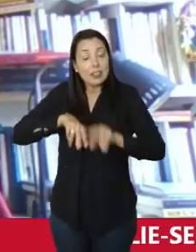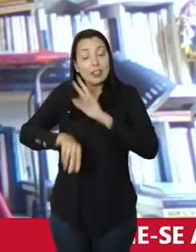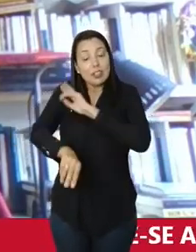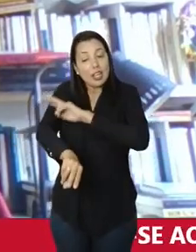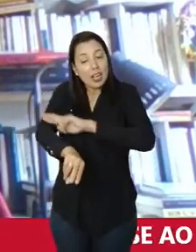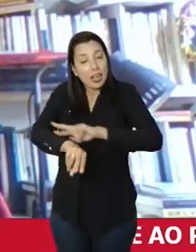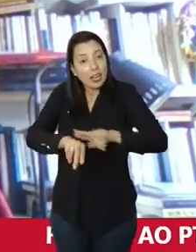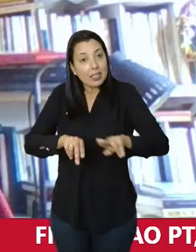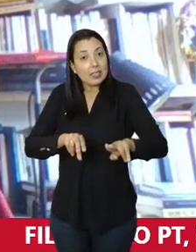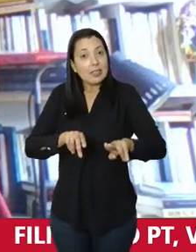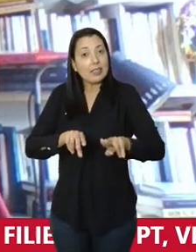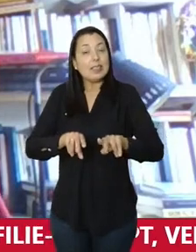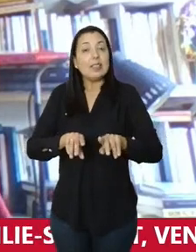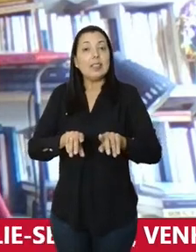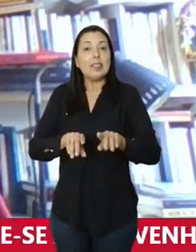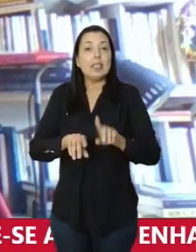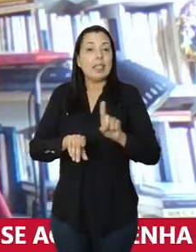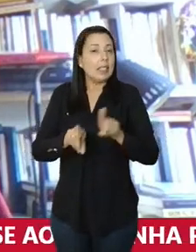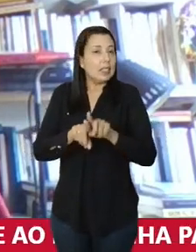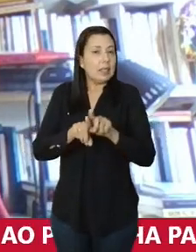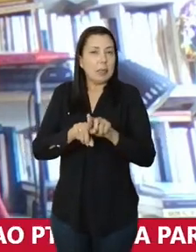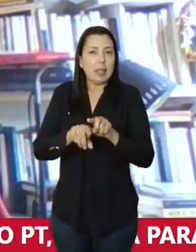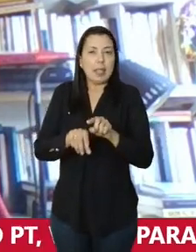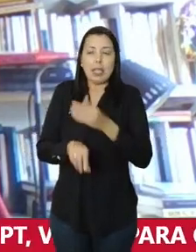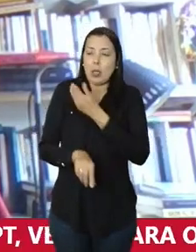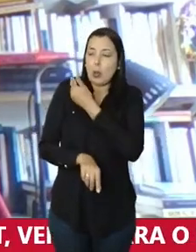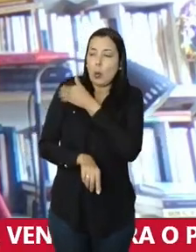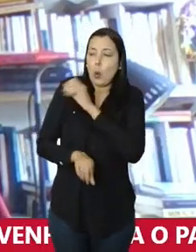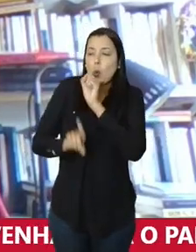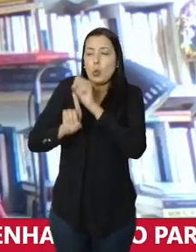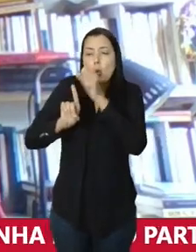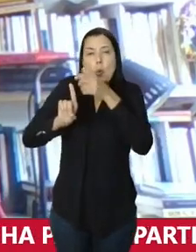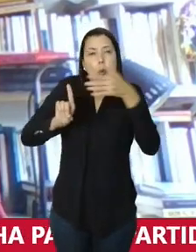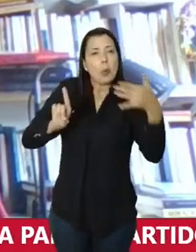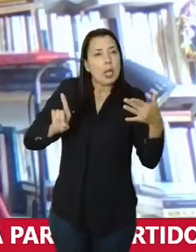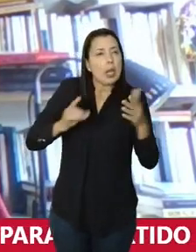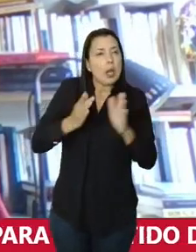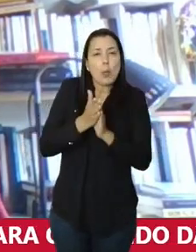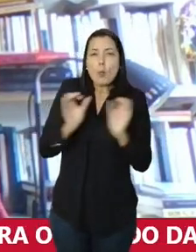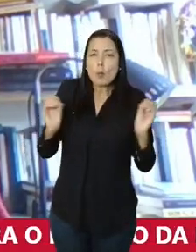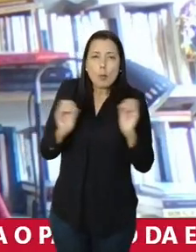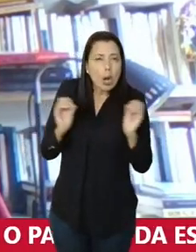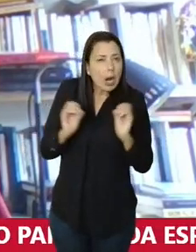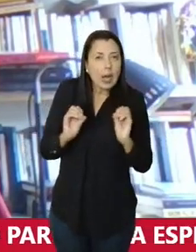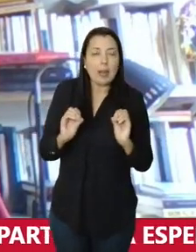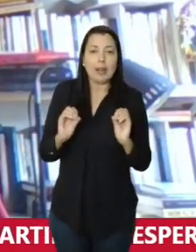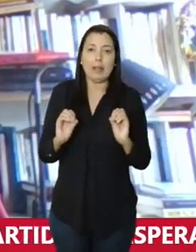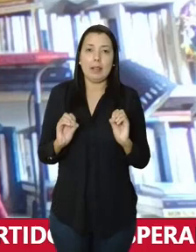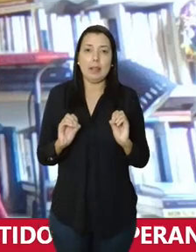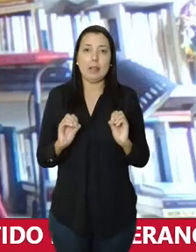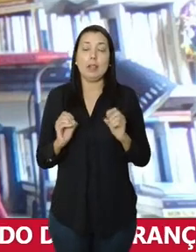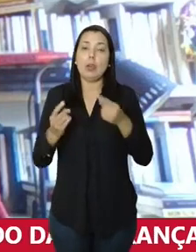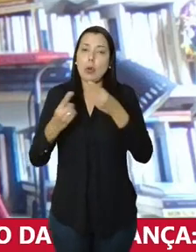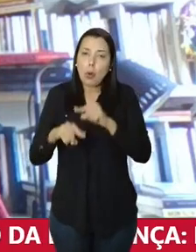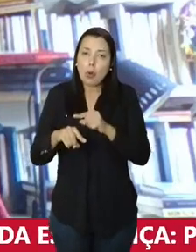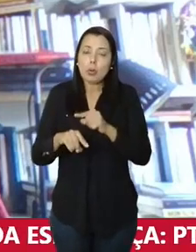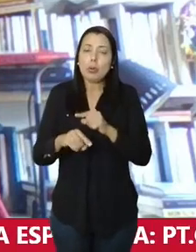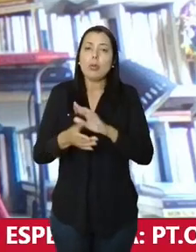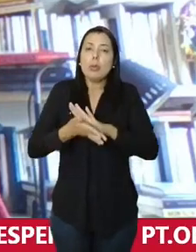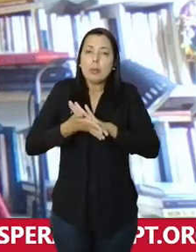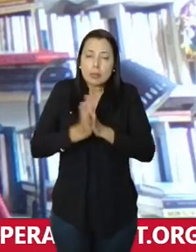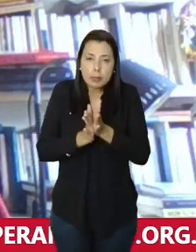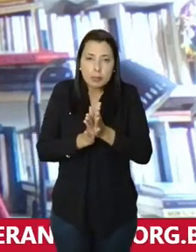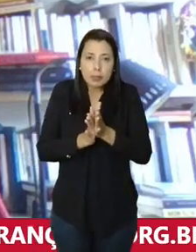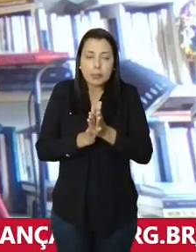raça, nem homofobia, nem lesbofobia, nem transfobia, contra o